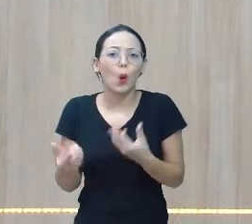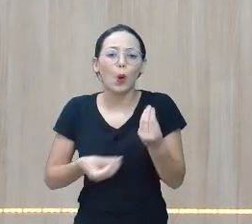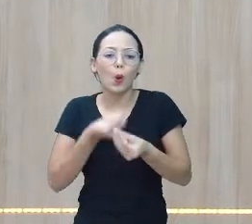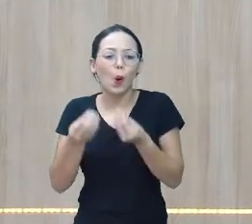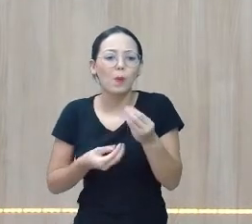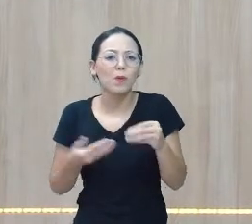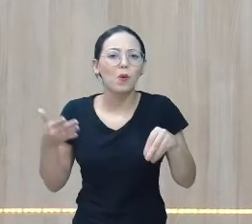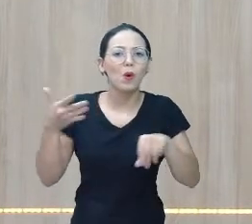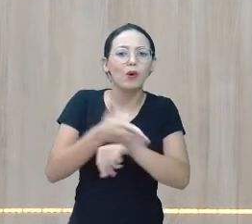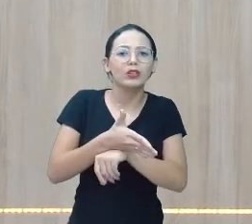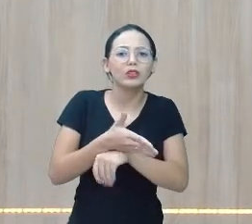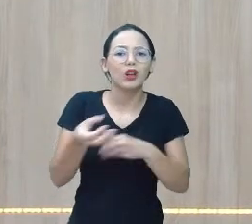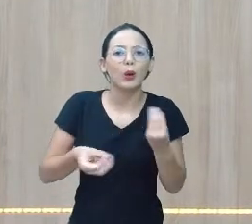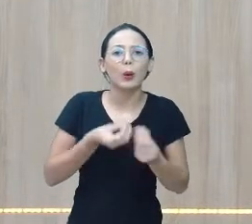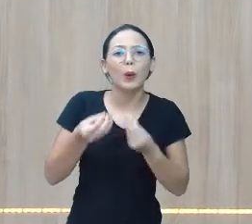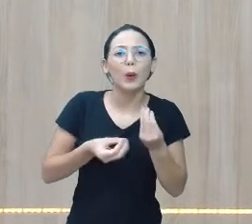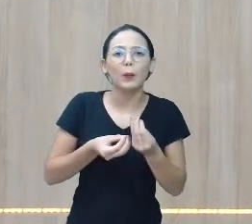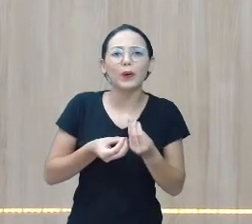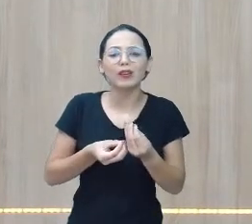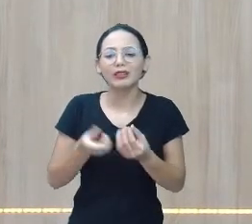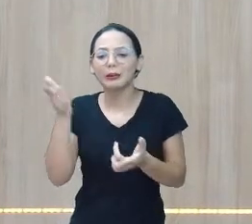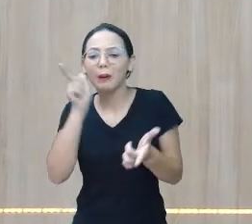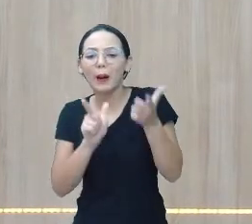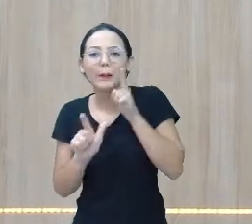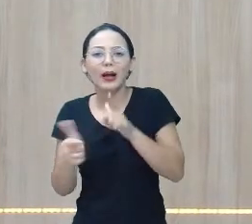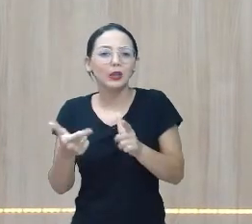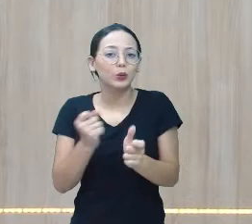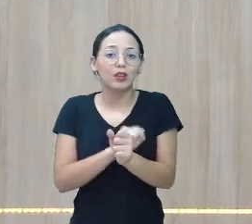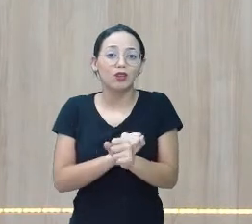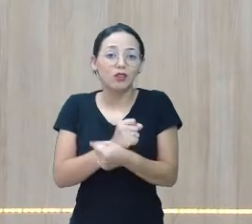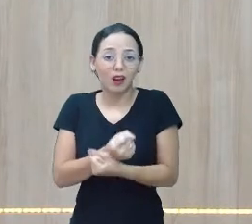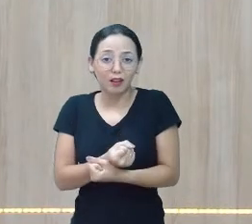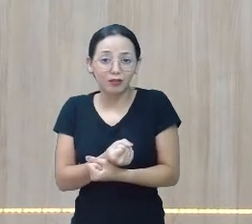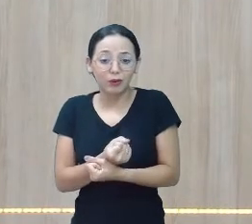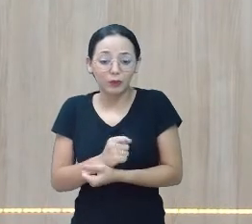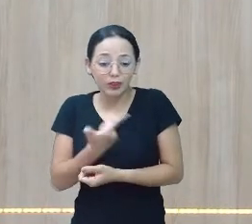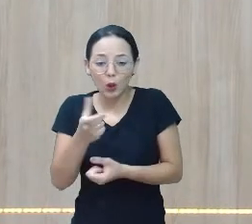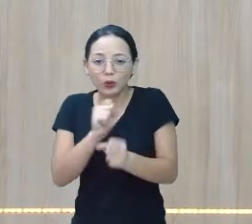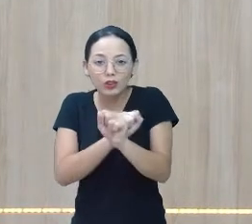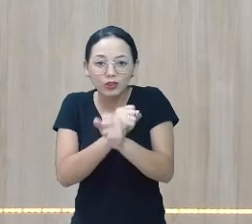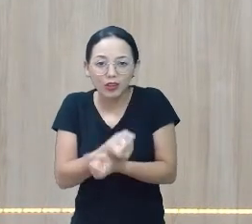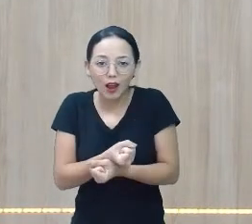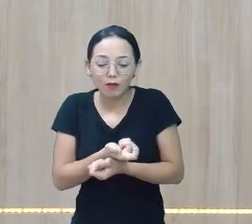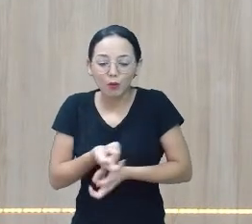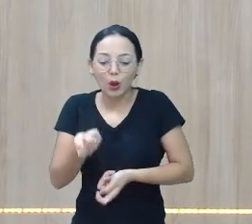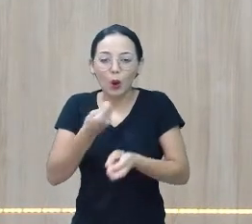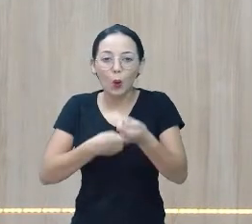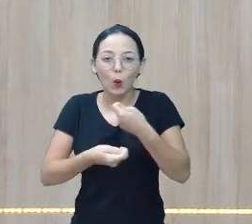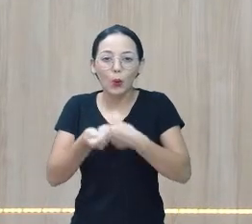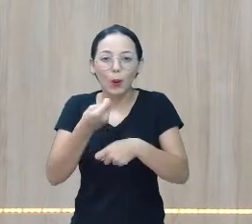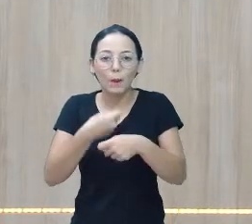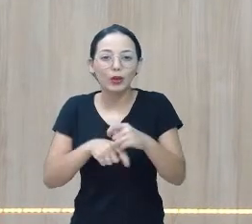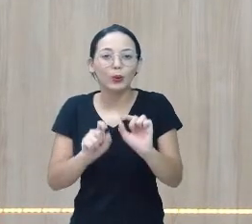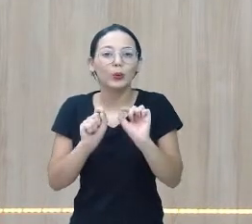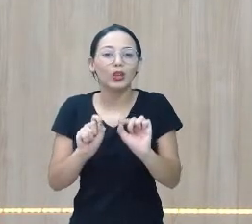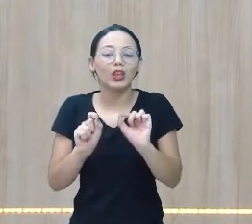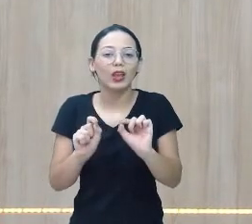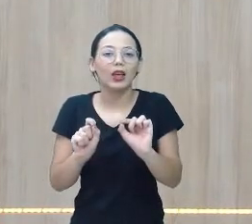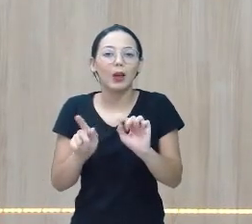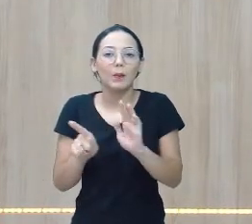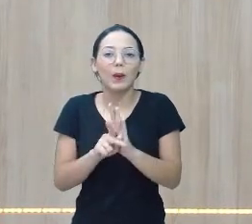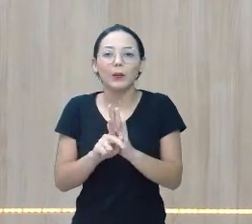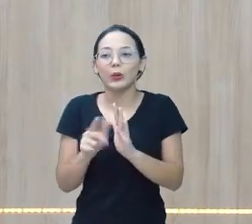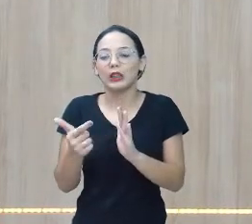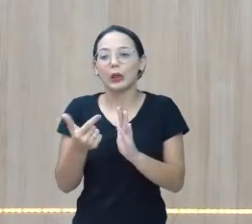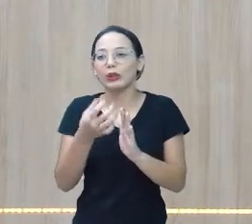conquista. Não conquistando, não obtém escravos. Não obtendo escravos, você não coloca, né, a